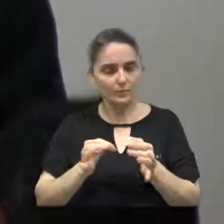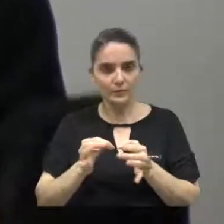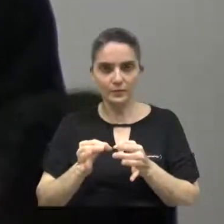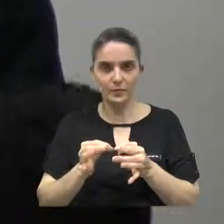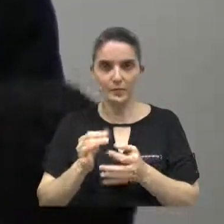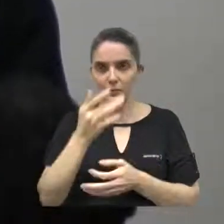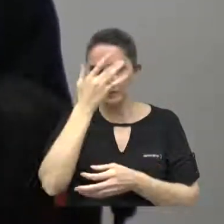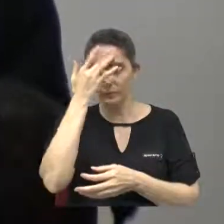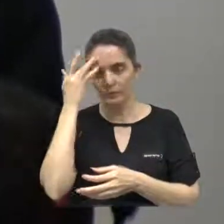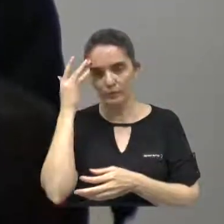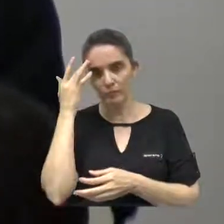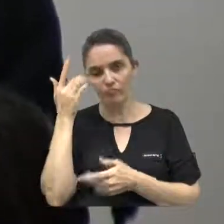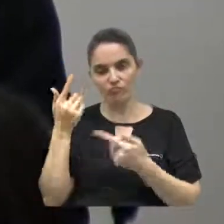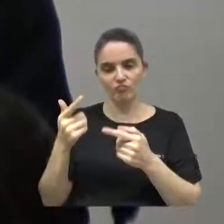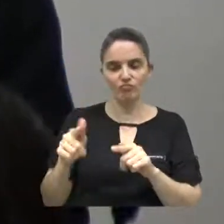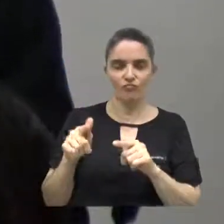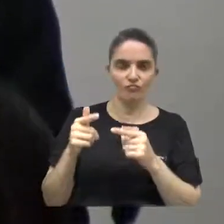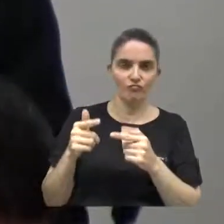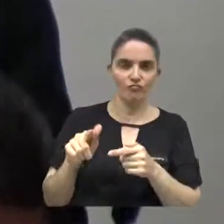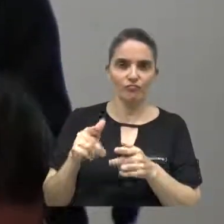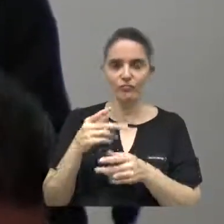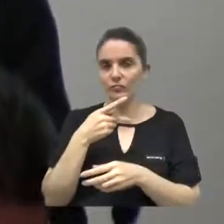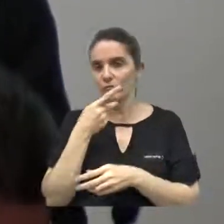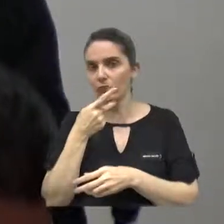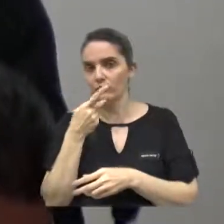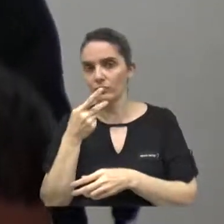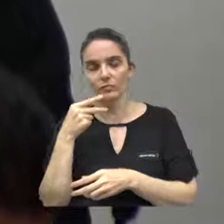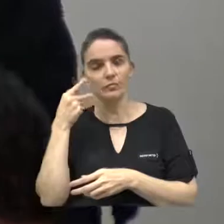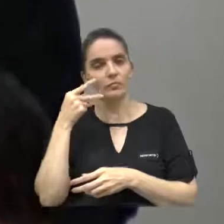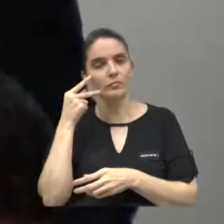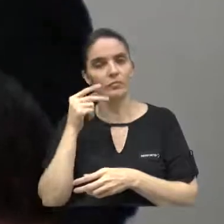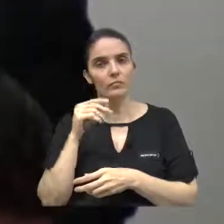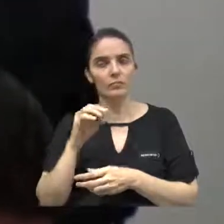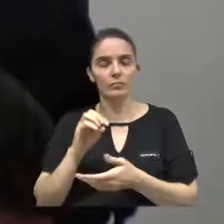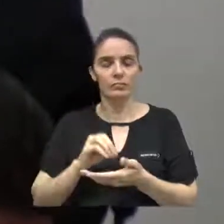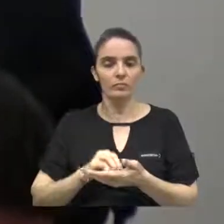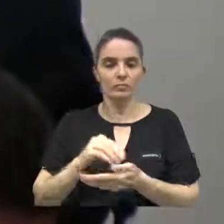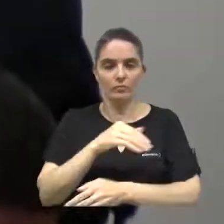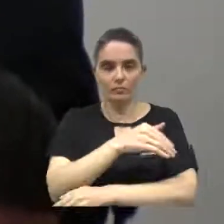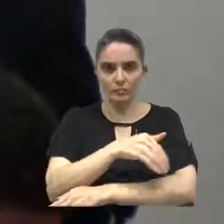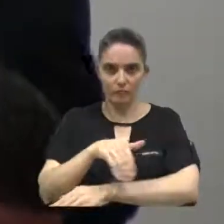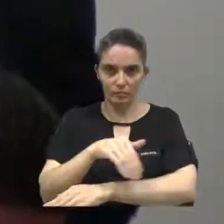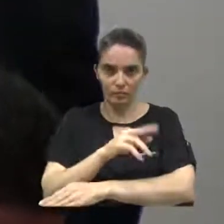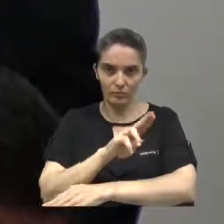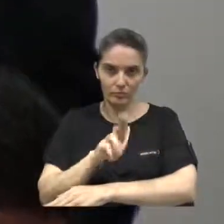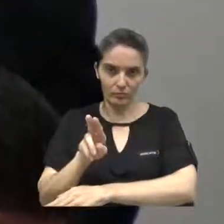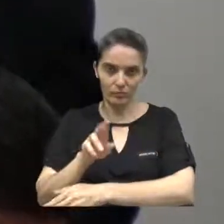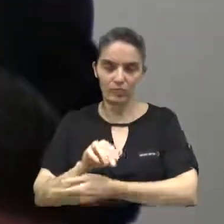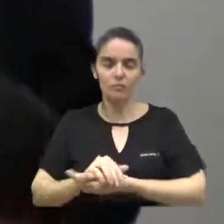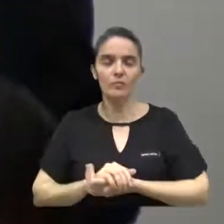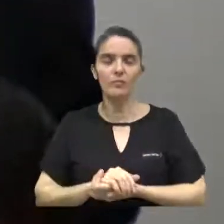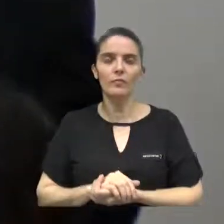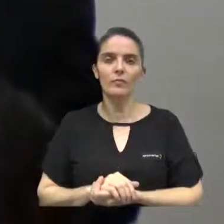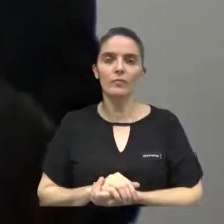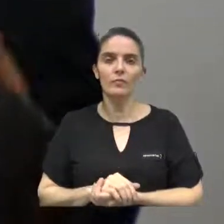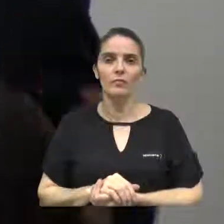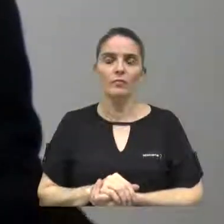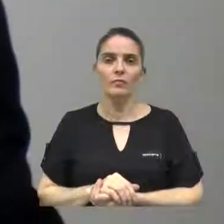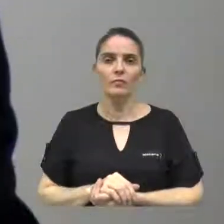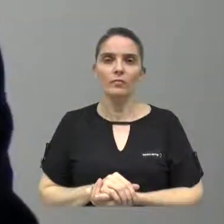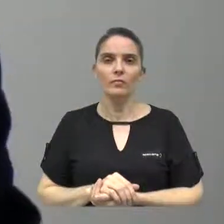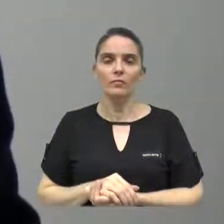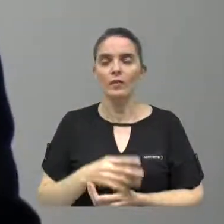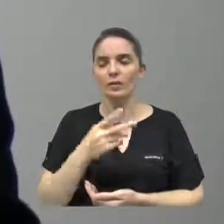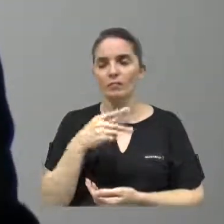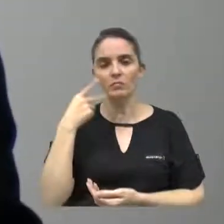até criticam, como alguns vereadores sempre comentam, como algumas pessoas da cidade, e ficar dando nome